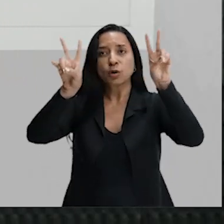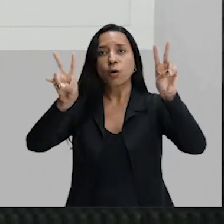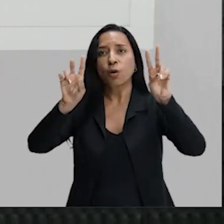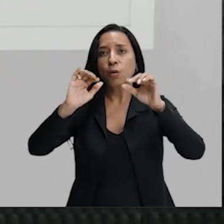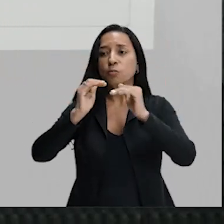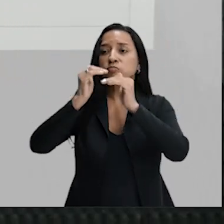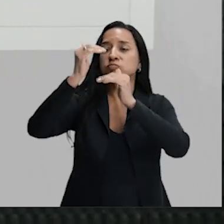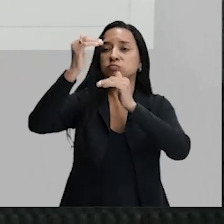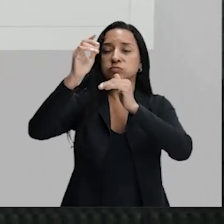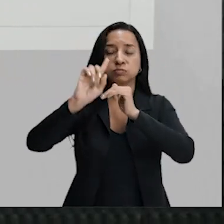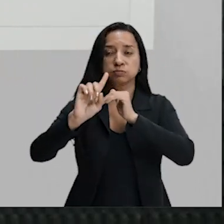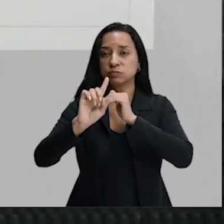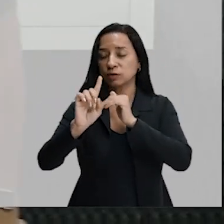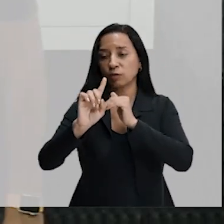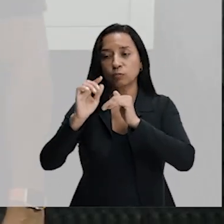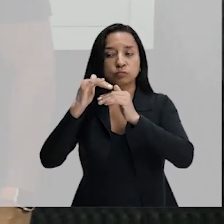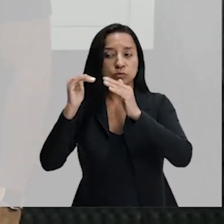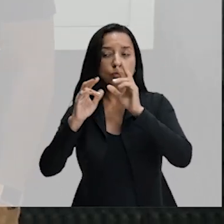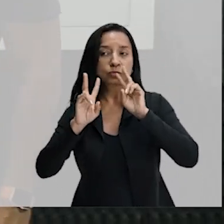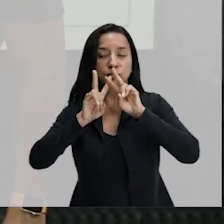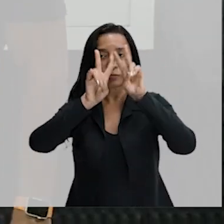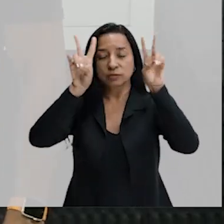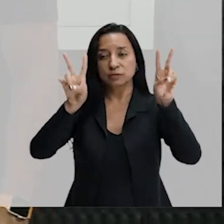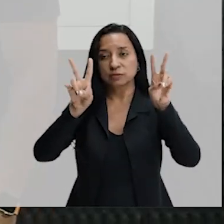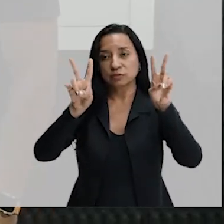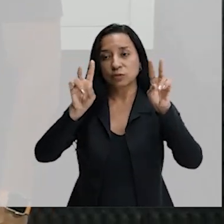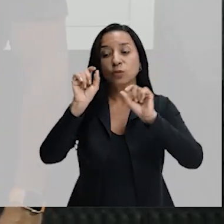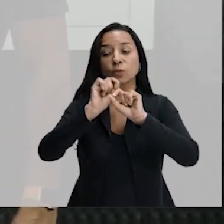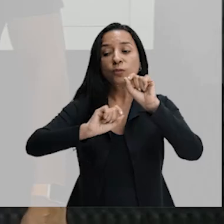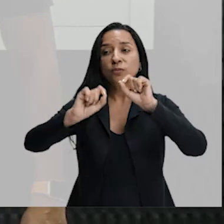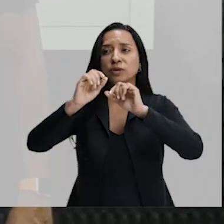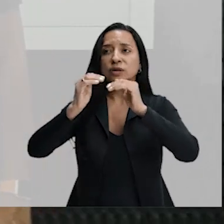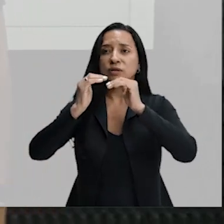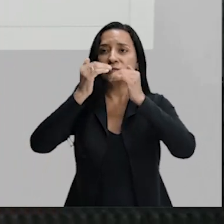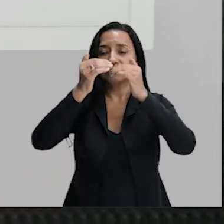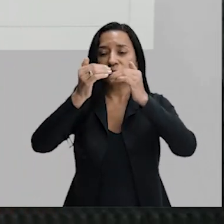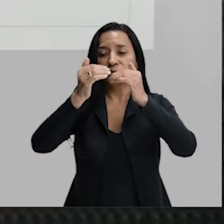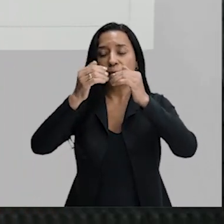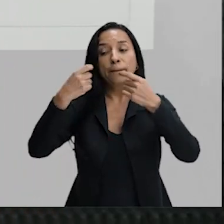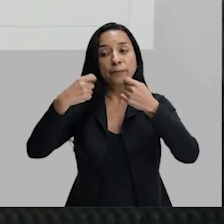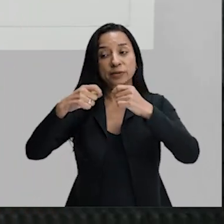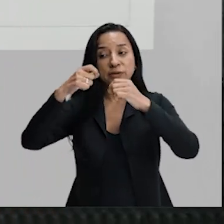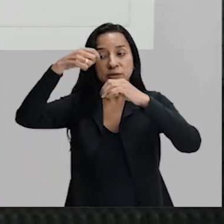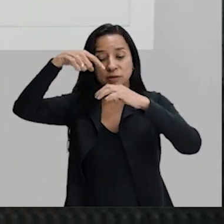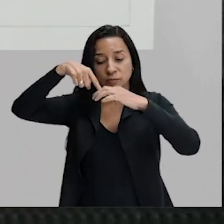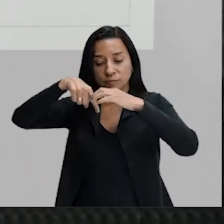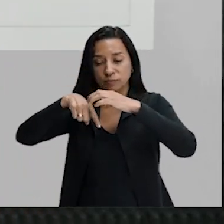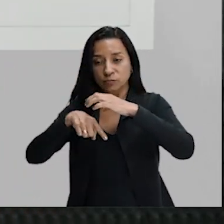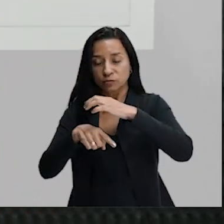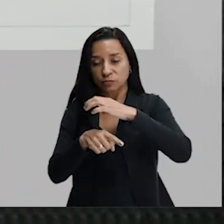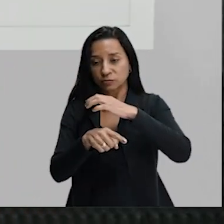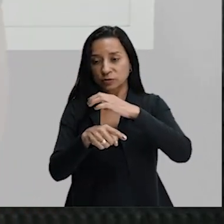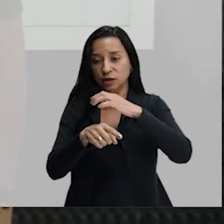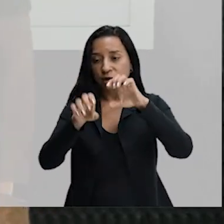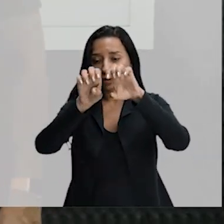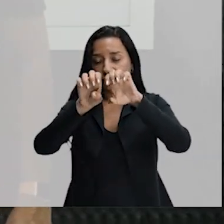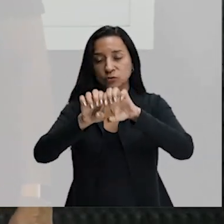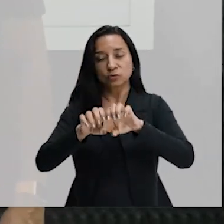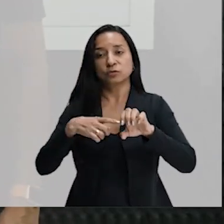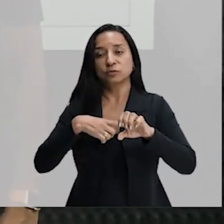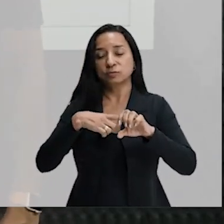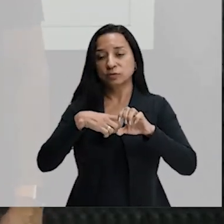aquilo que todos olham, e eu não posso ficar olhando só aquilo que é aparente. Eu preciso mergulhar naquelas estruturas que nós temos e